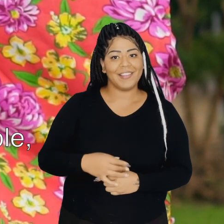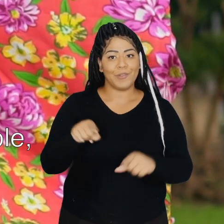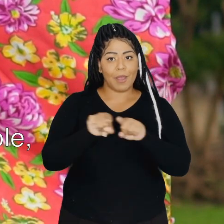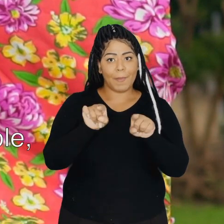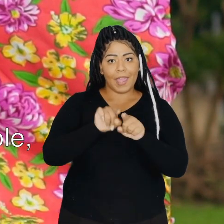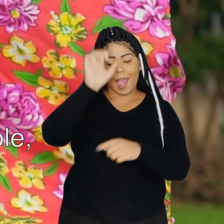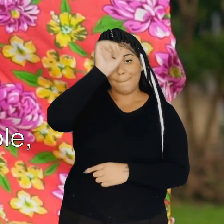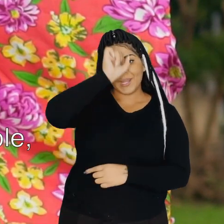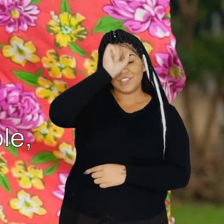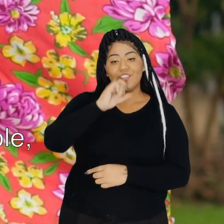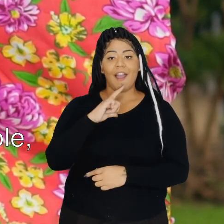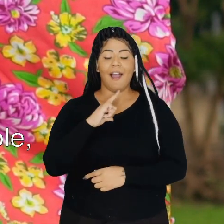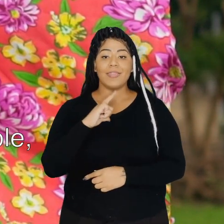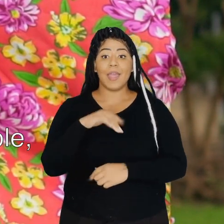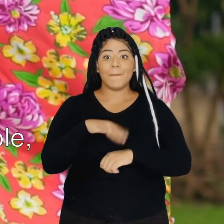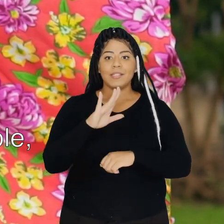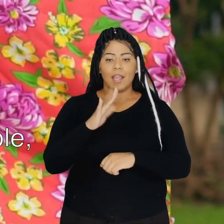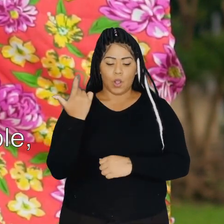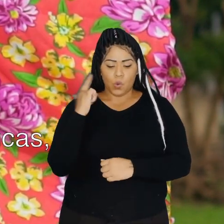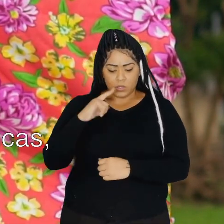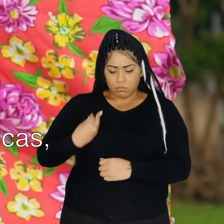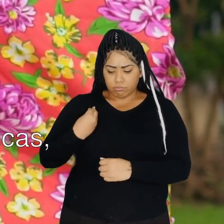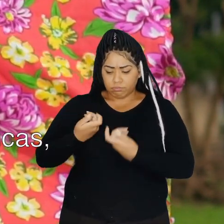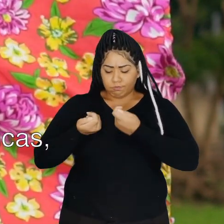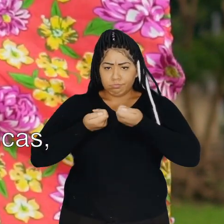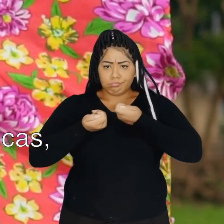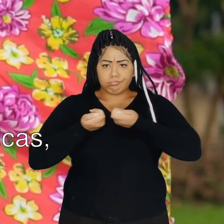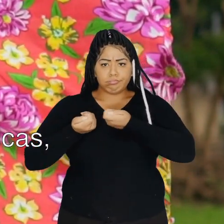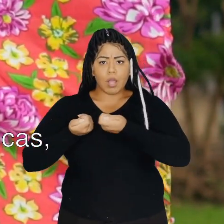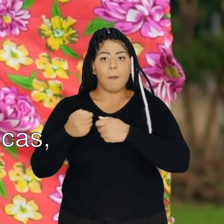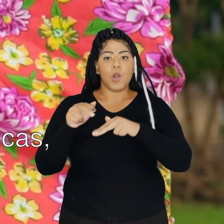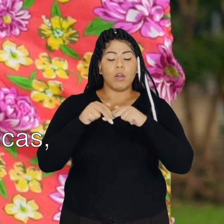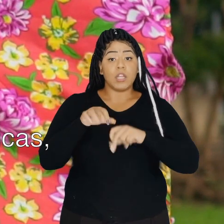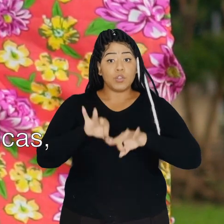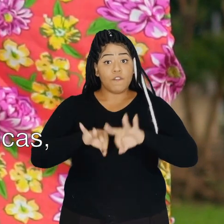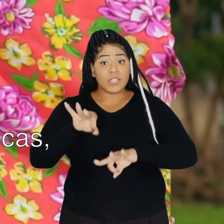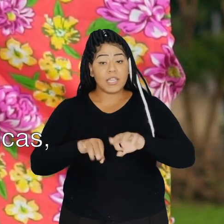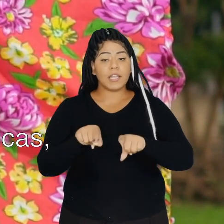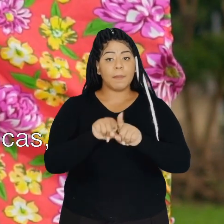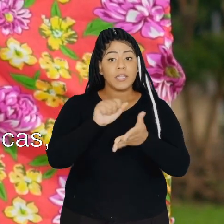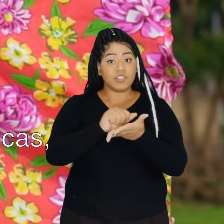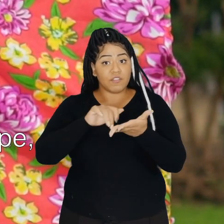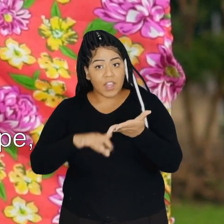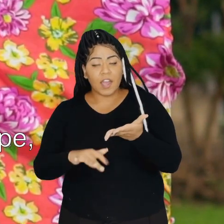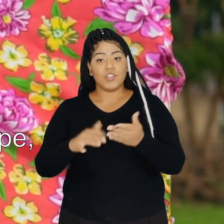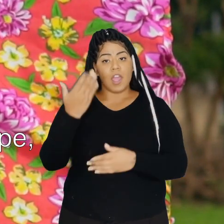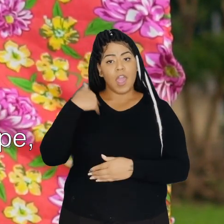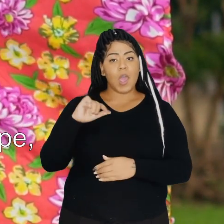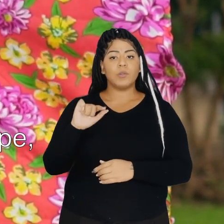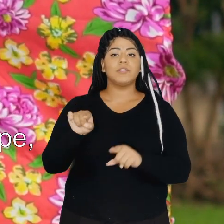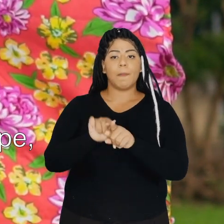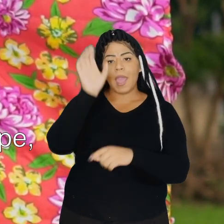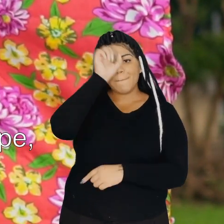Aprendi a ter até o autocontrole devido às oficinas, às atividades práticas. Aprendi também